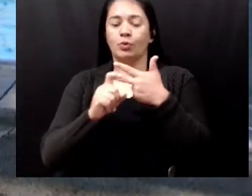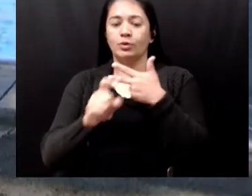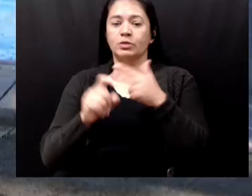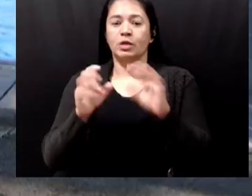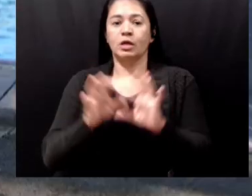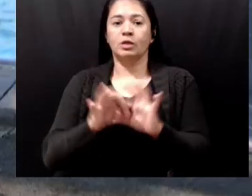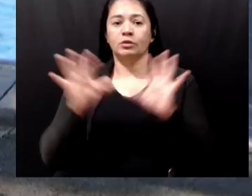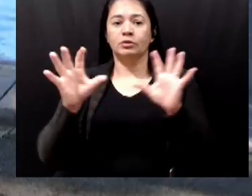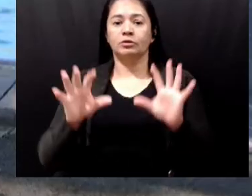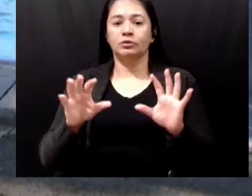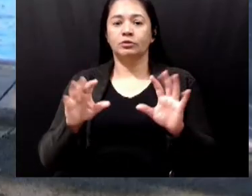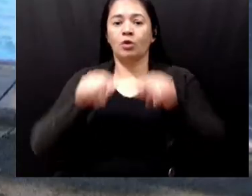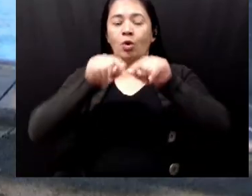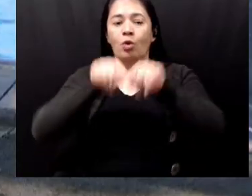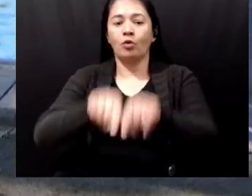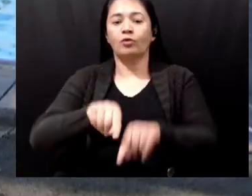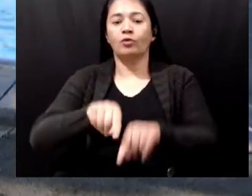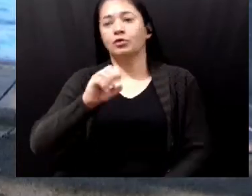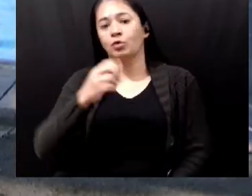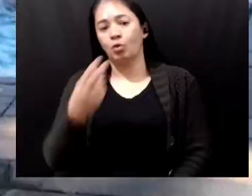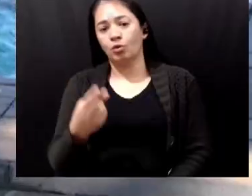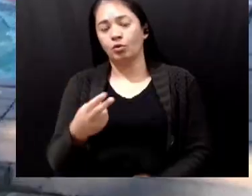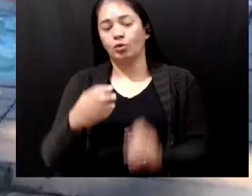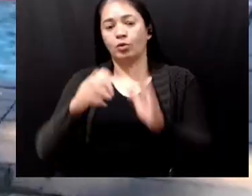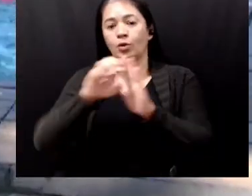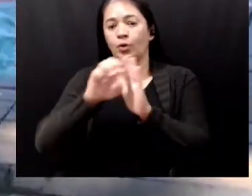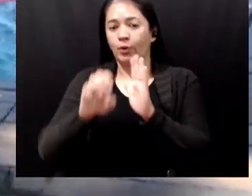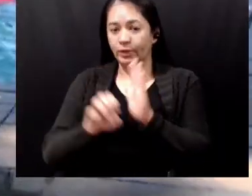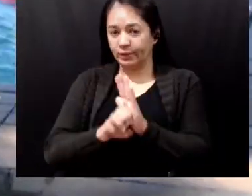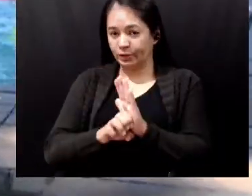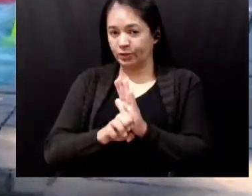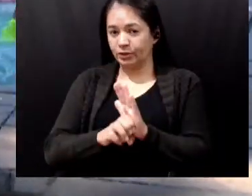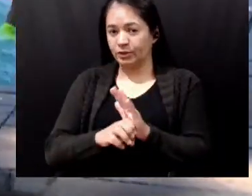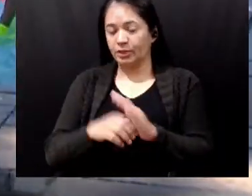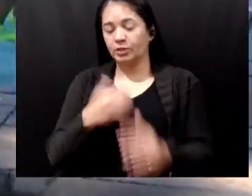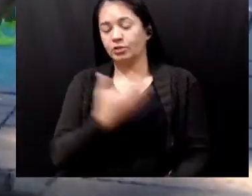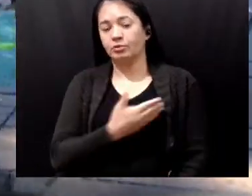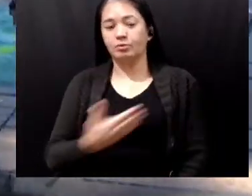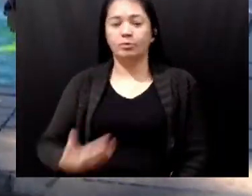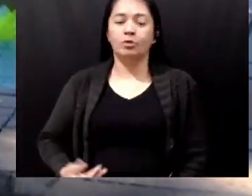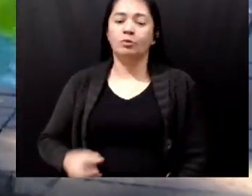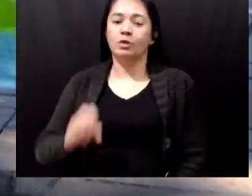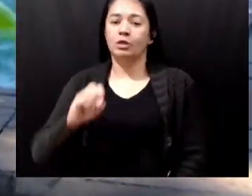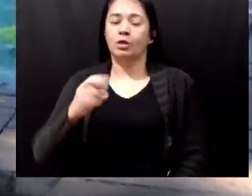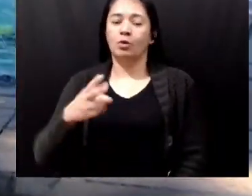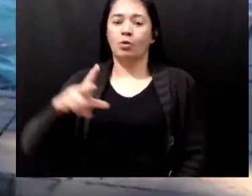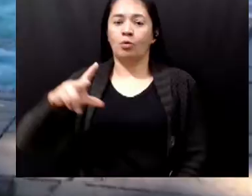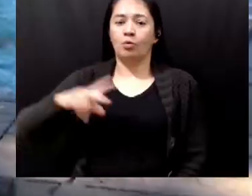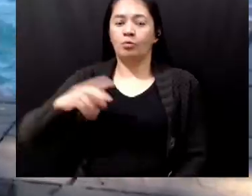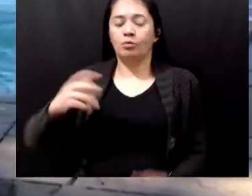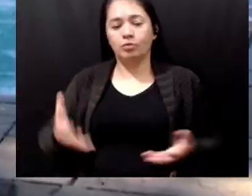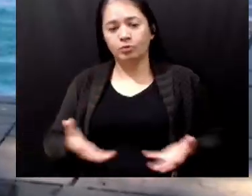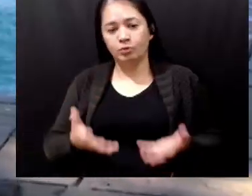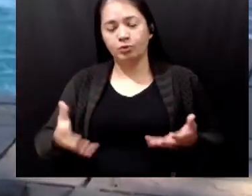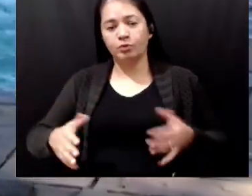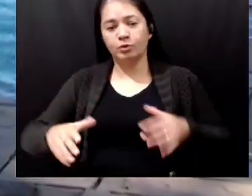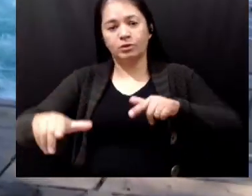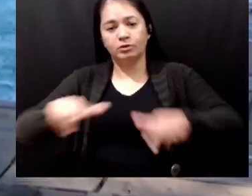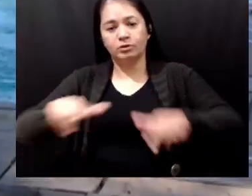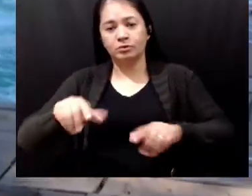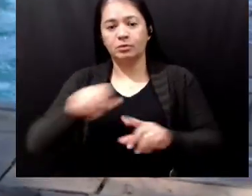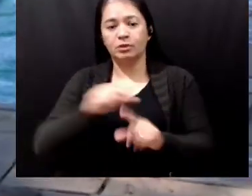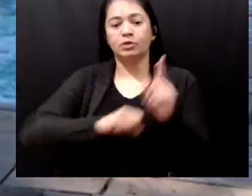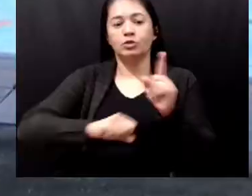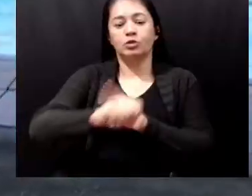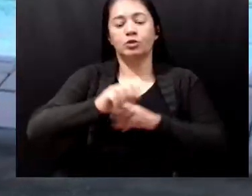convênios ou parcerias com entidades públicas ou privadas, visando a promoção de atividades e eventos socioeducativos,